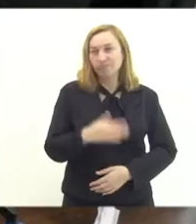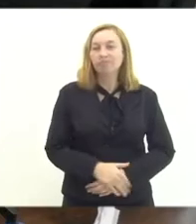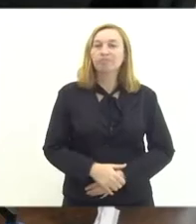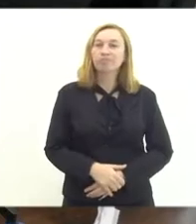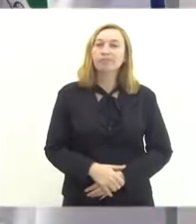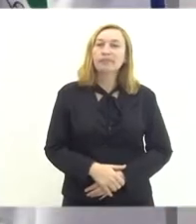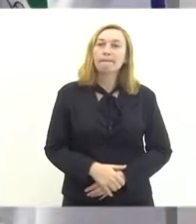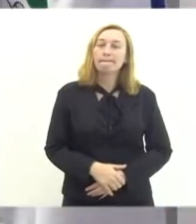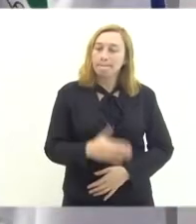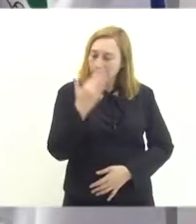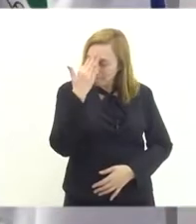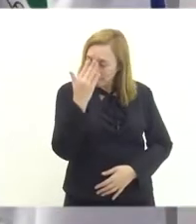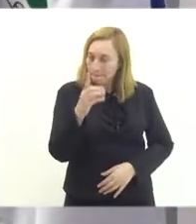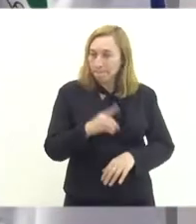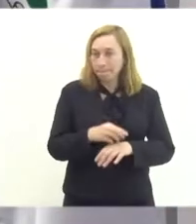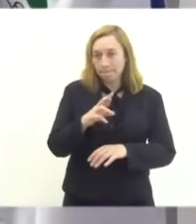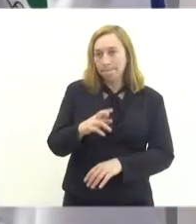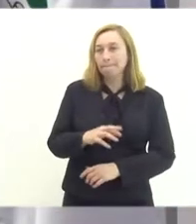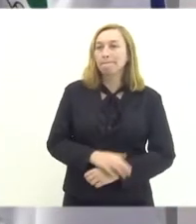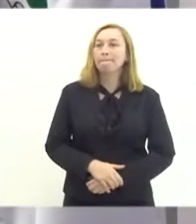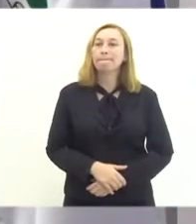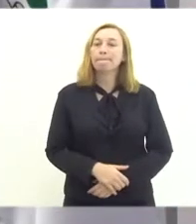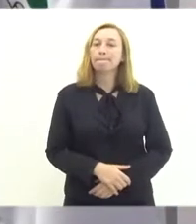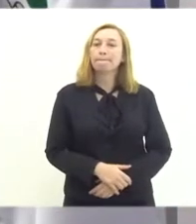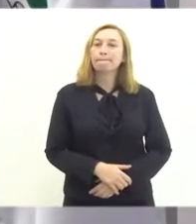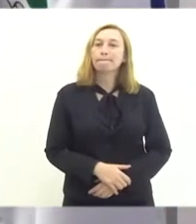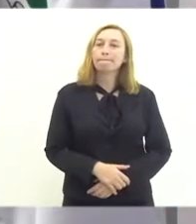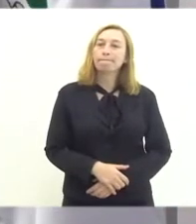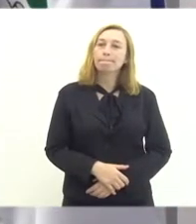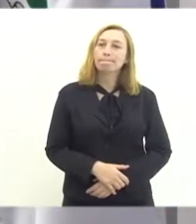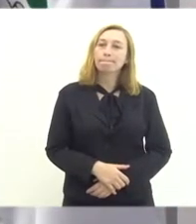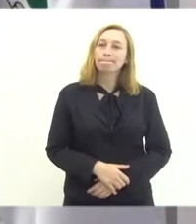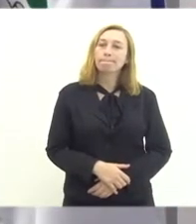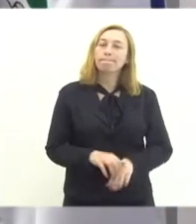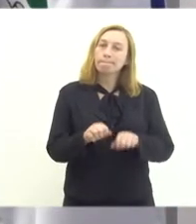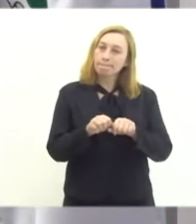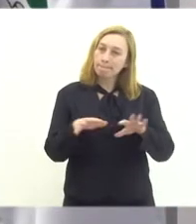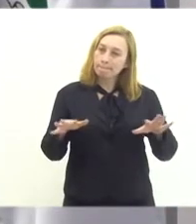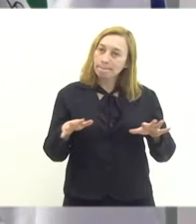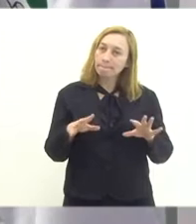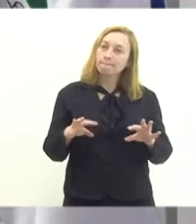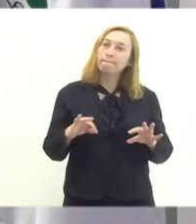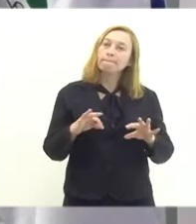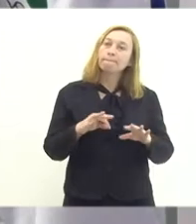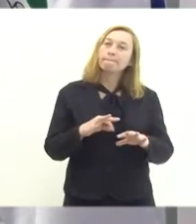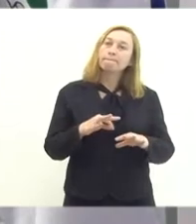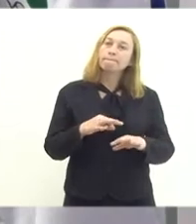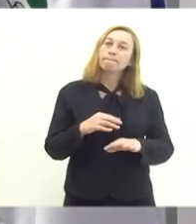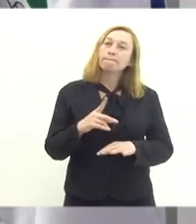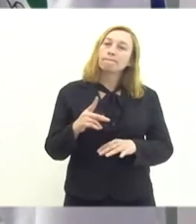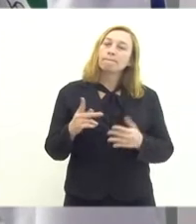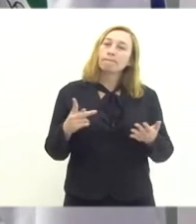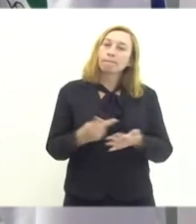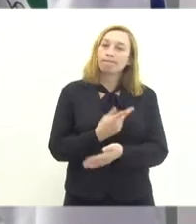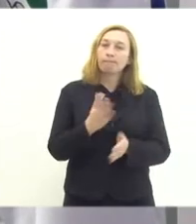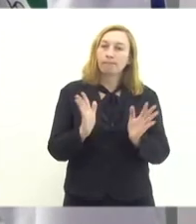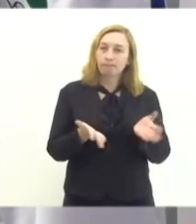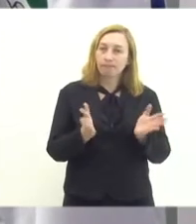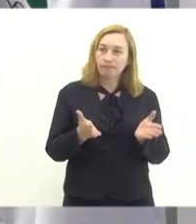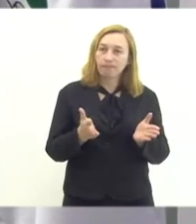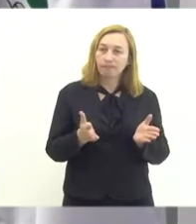Ok doutora Eu que agradeço a sua observação a explanação diante dos fatos que acontecem hoje